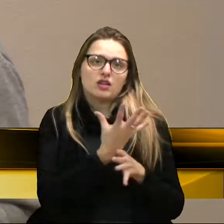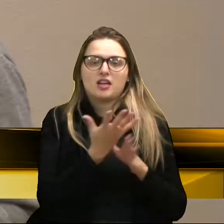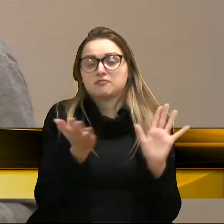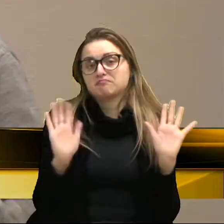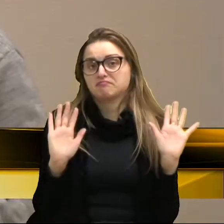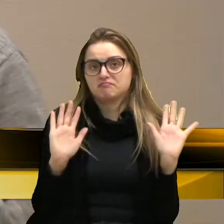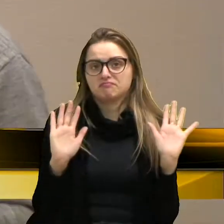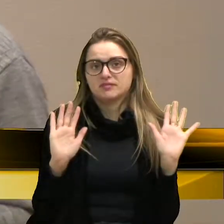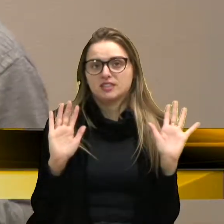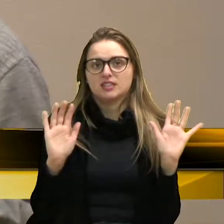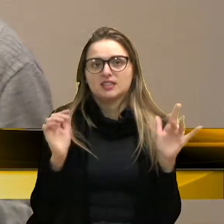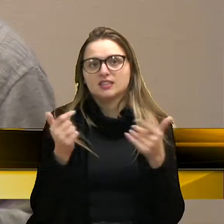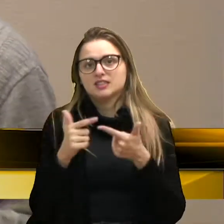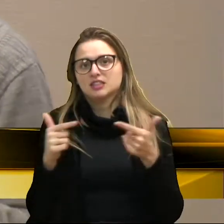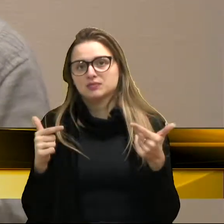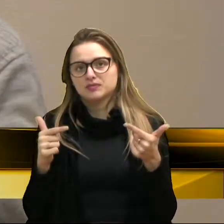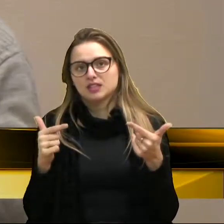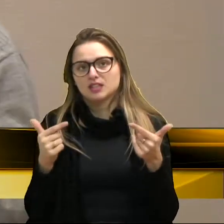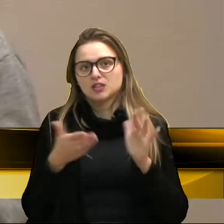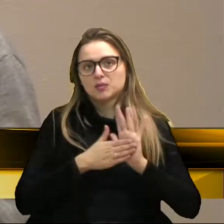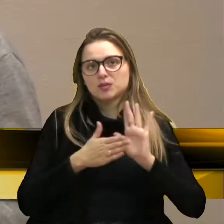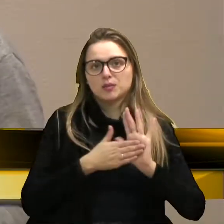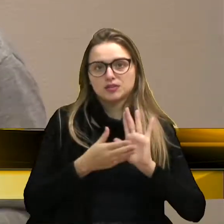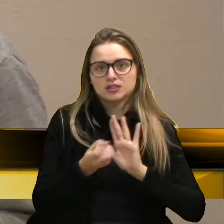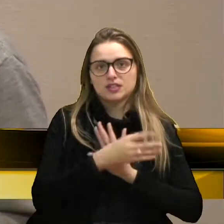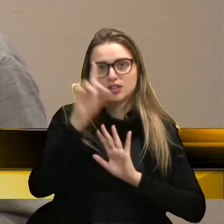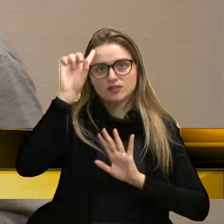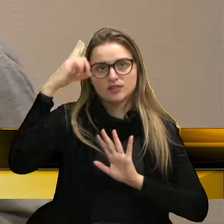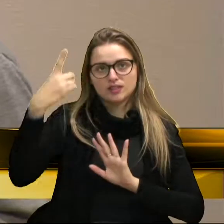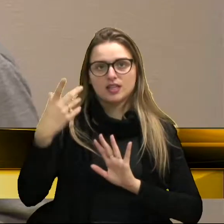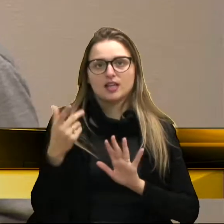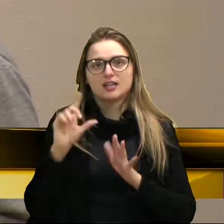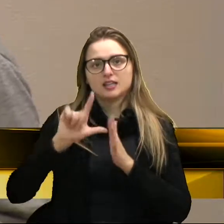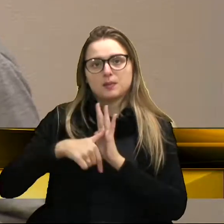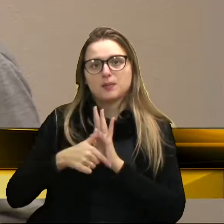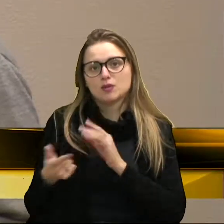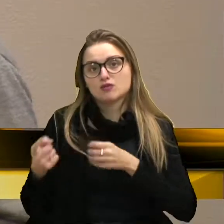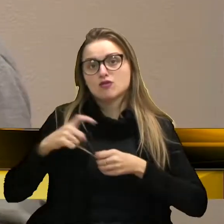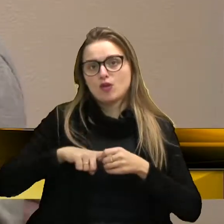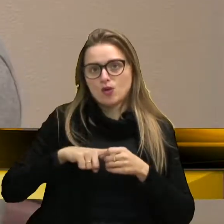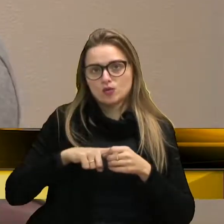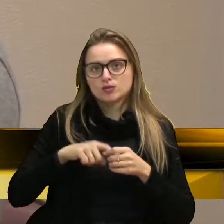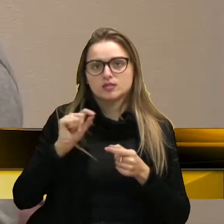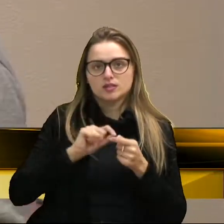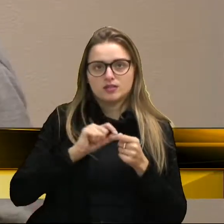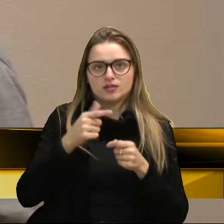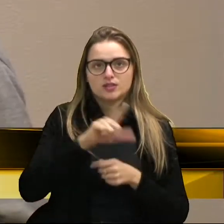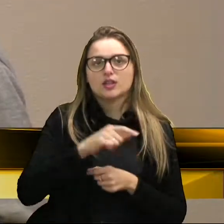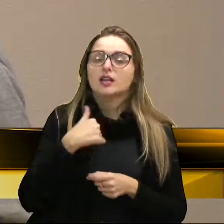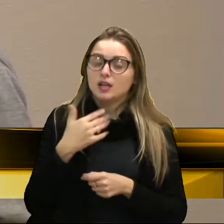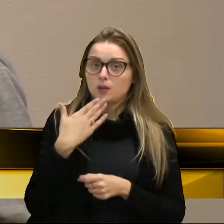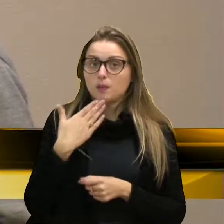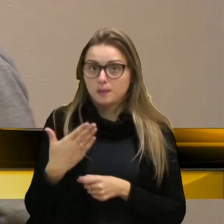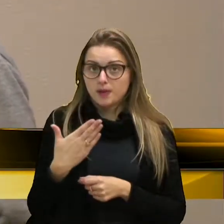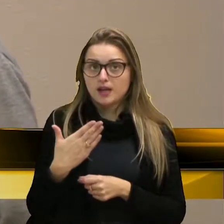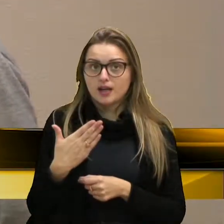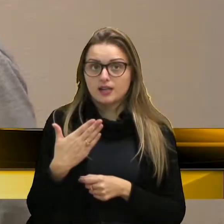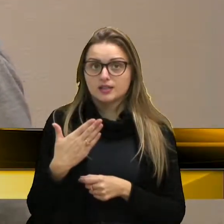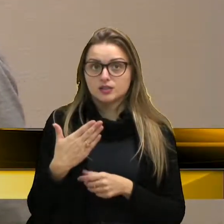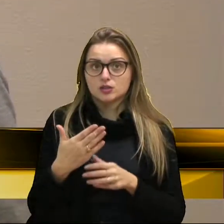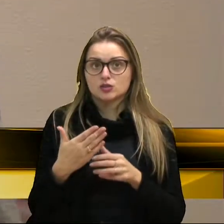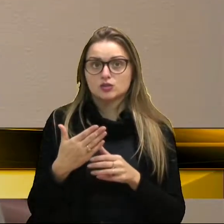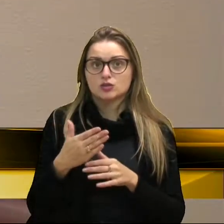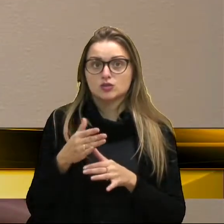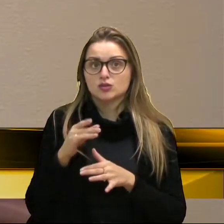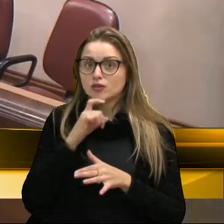sendo contemplada a nossa ideia inicial, depois a gente volta ao assunto oportunamente. Então, eu peço que, nesse momento, votemos verde, votemos